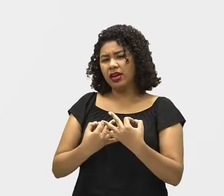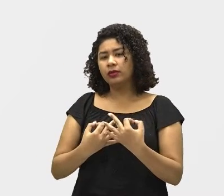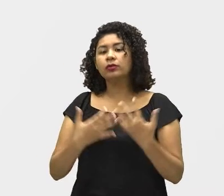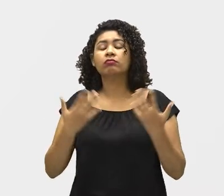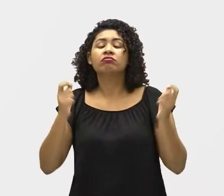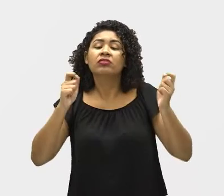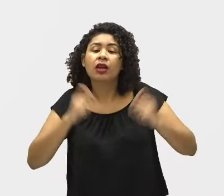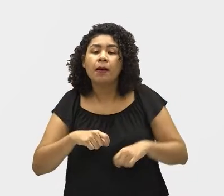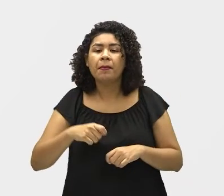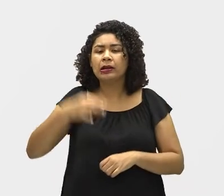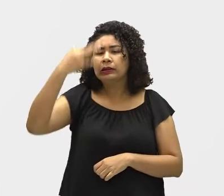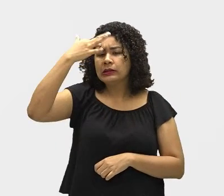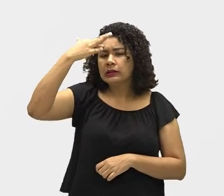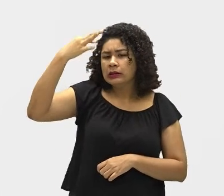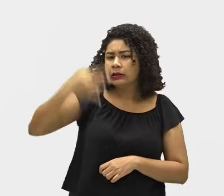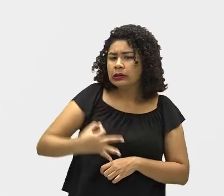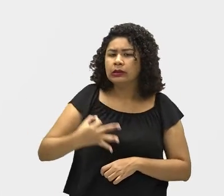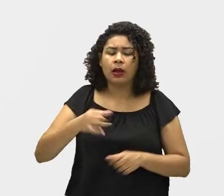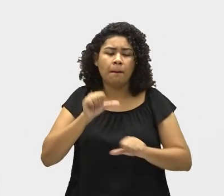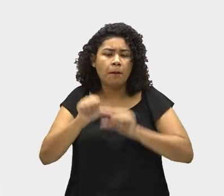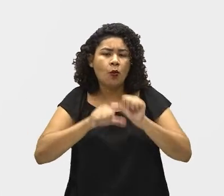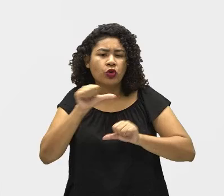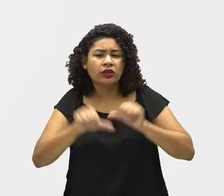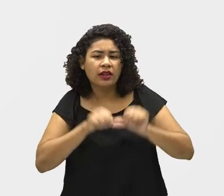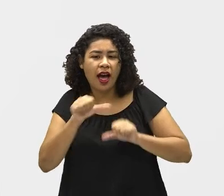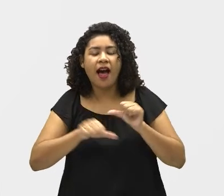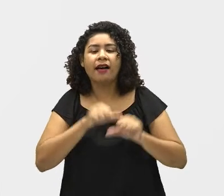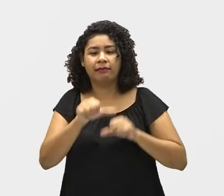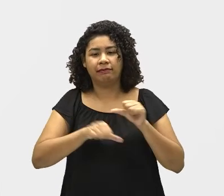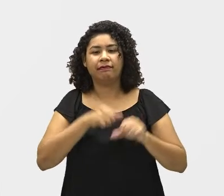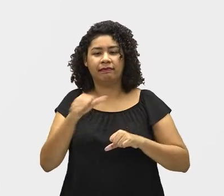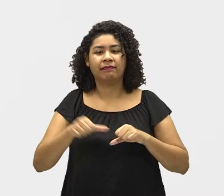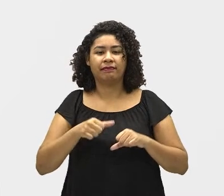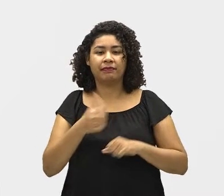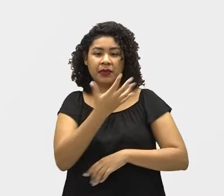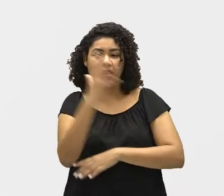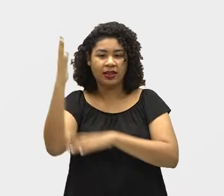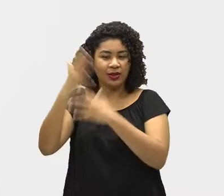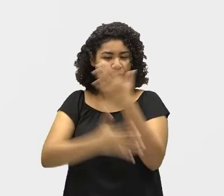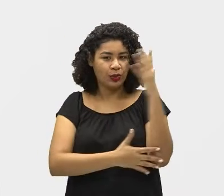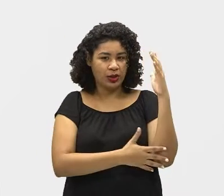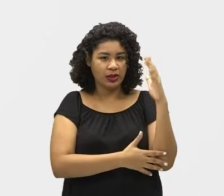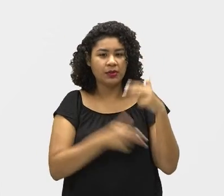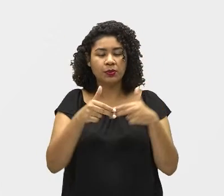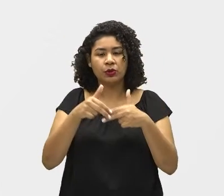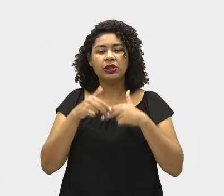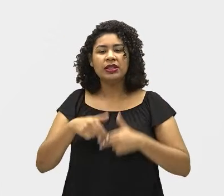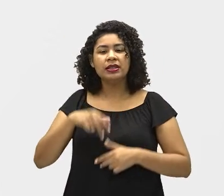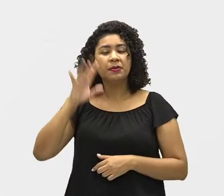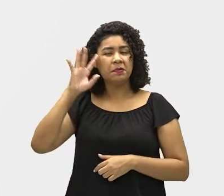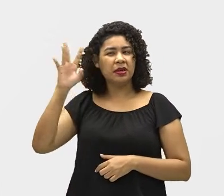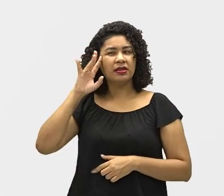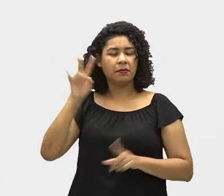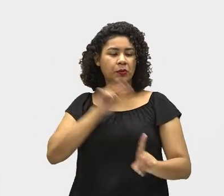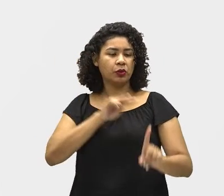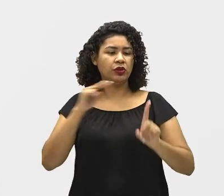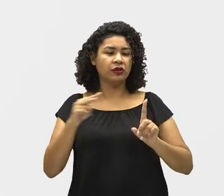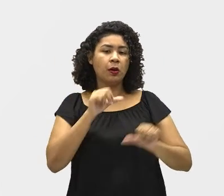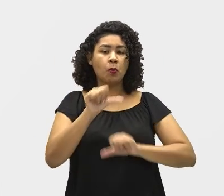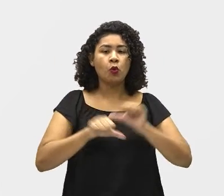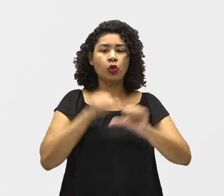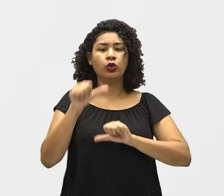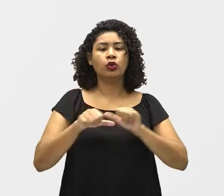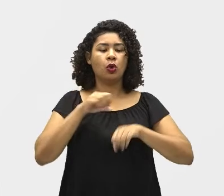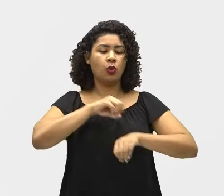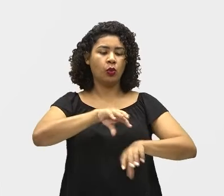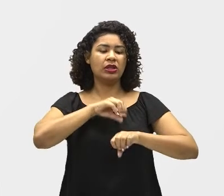compreender, modificar e até dominar a natureza. O pensamento humanista provocou uma reforma no ensino das universidades, com